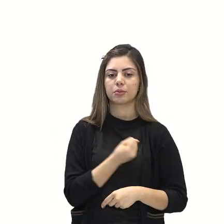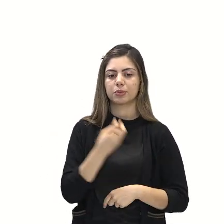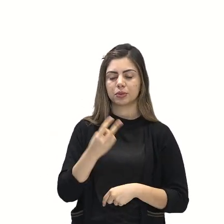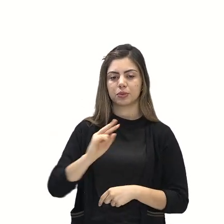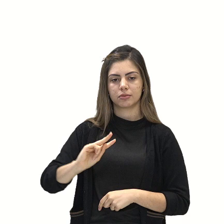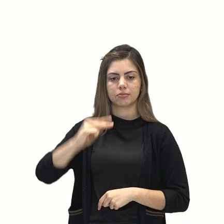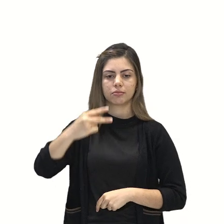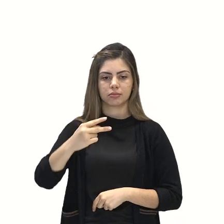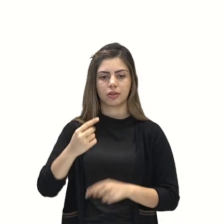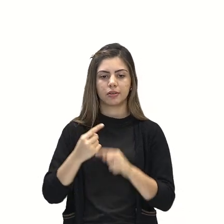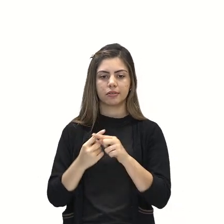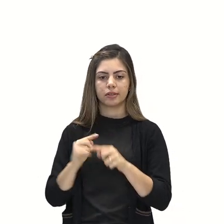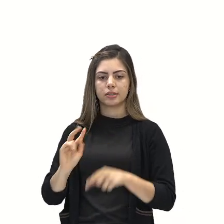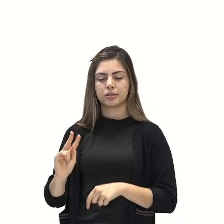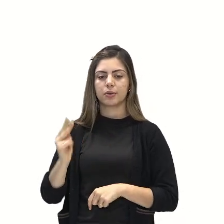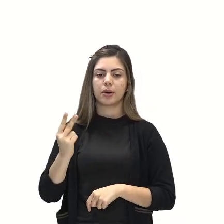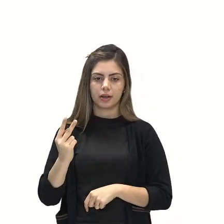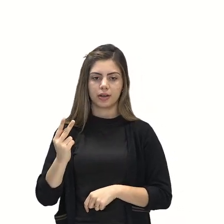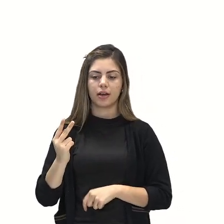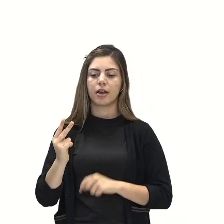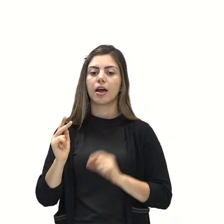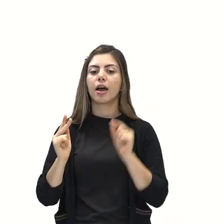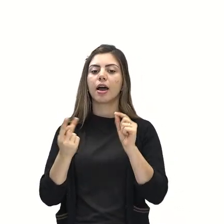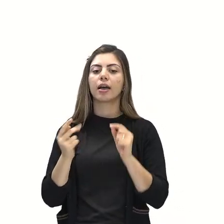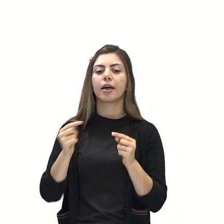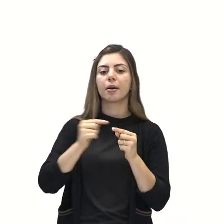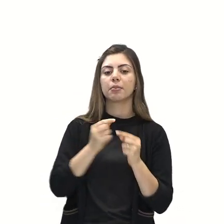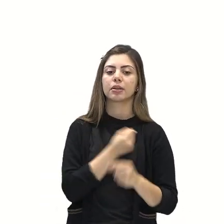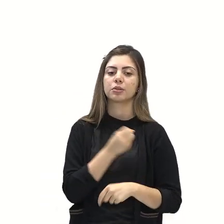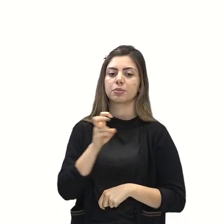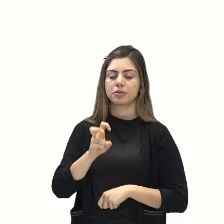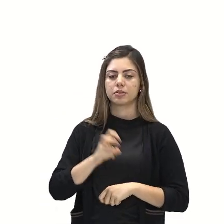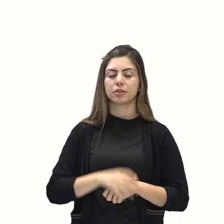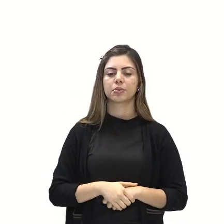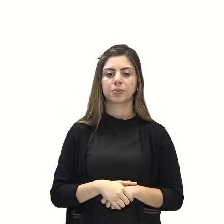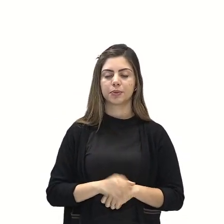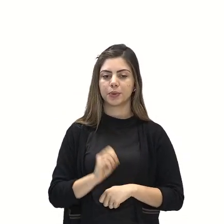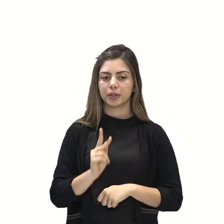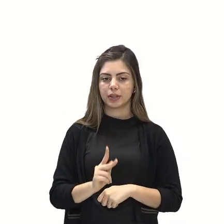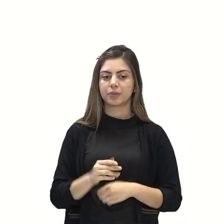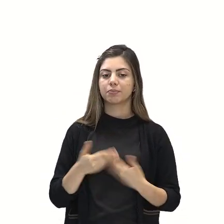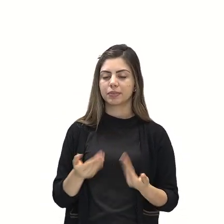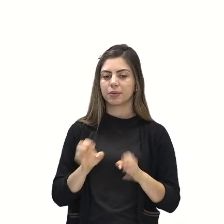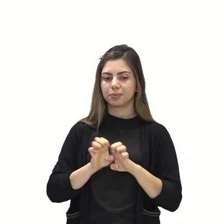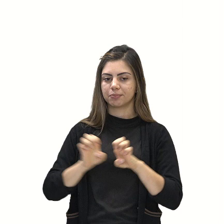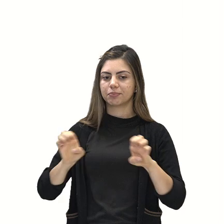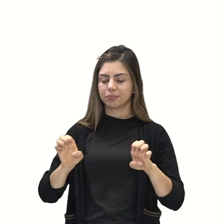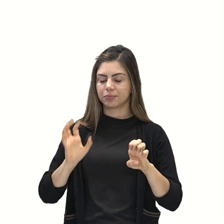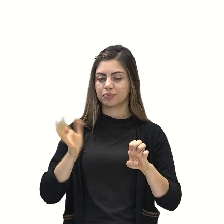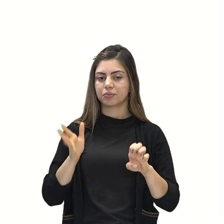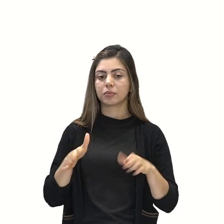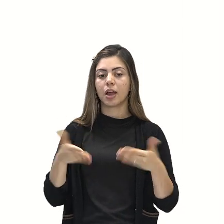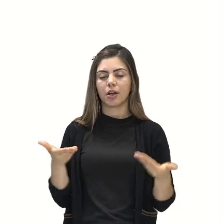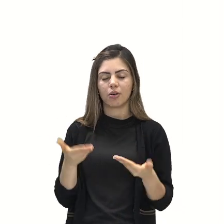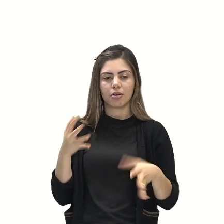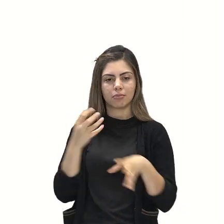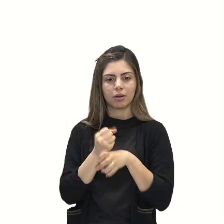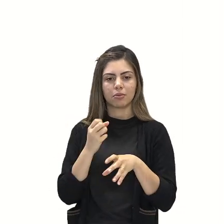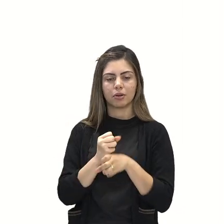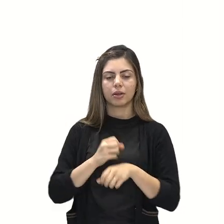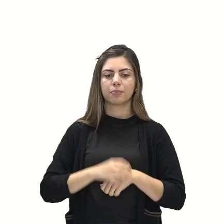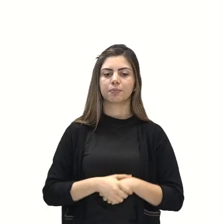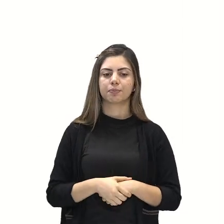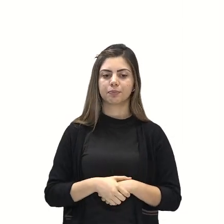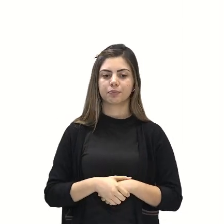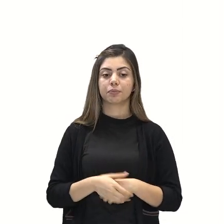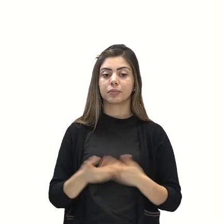a altura, que é 5. Beleza? Então, agora só é realizar a conta, ó.